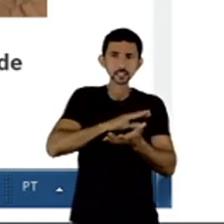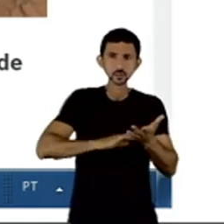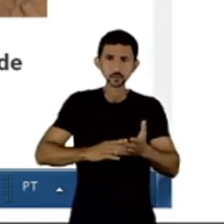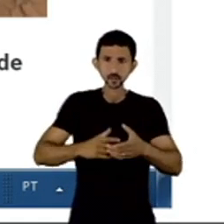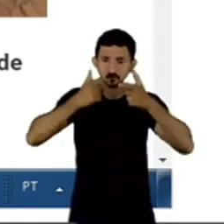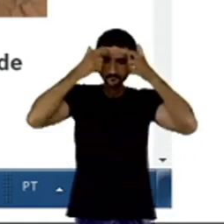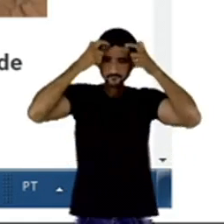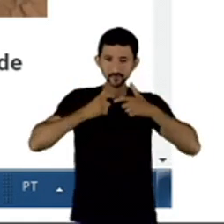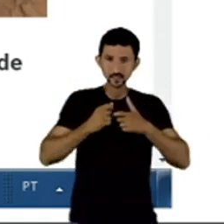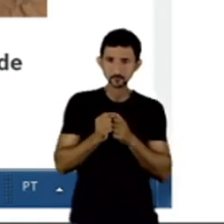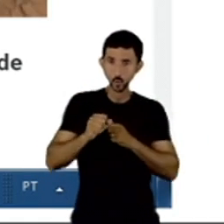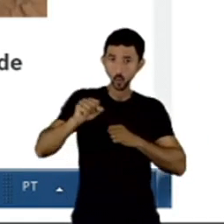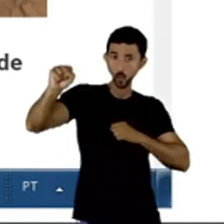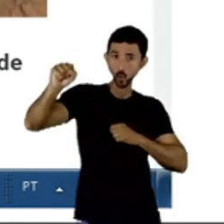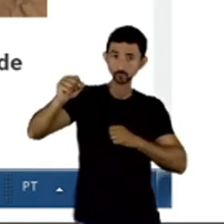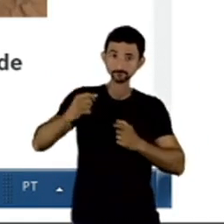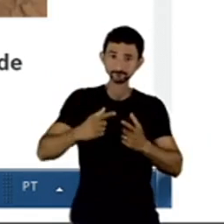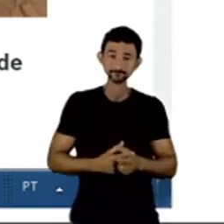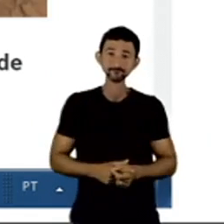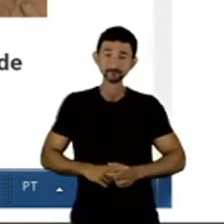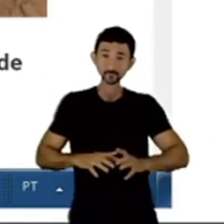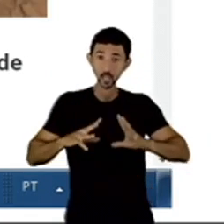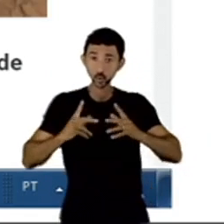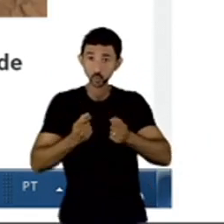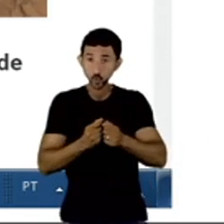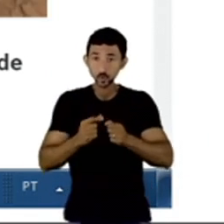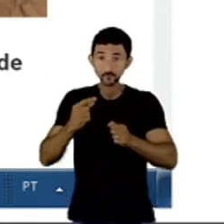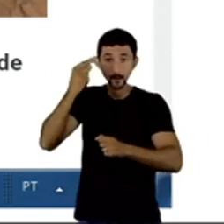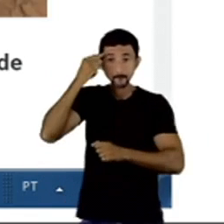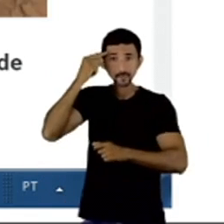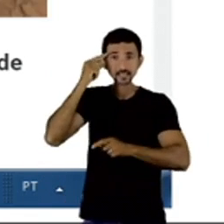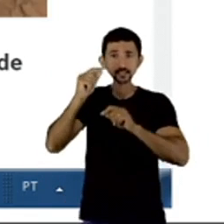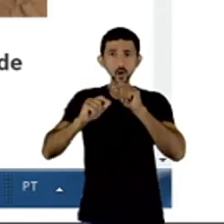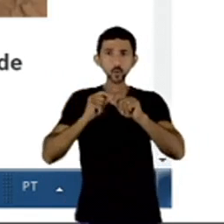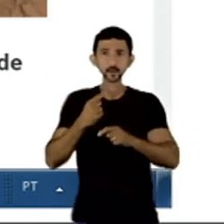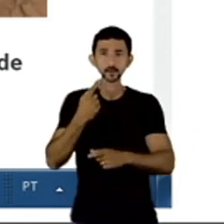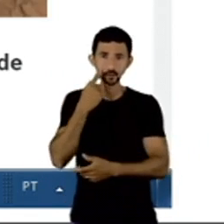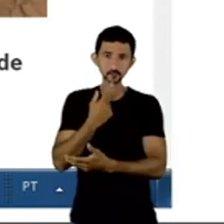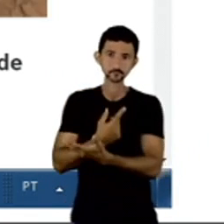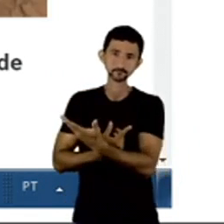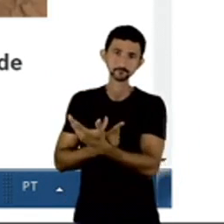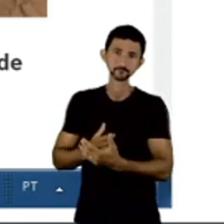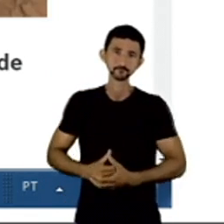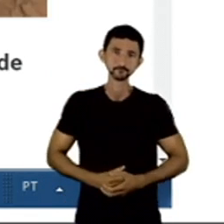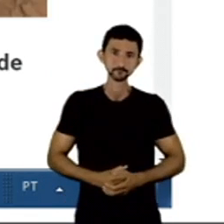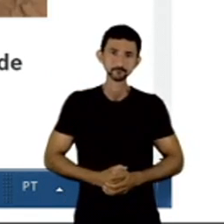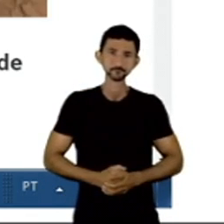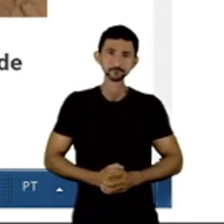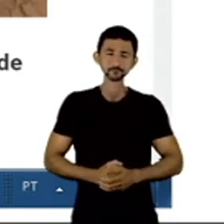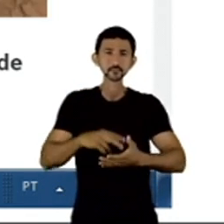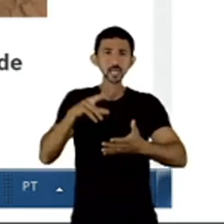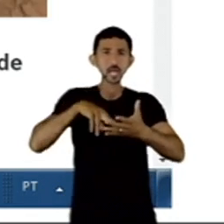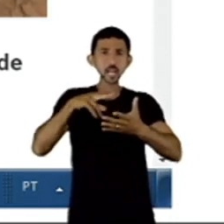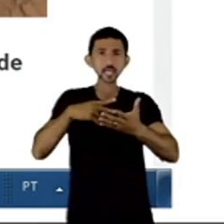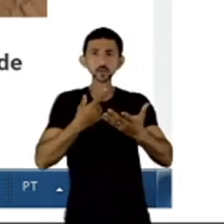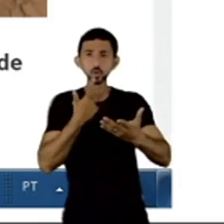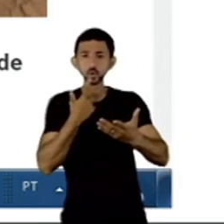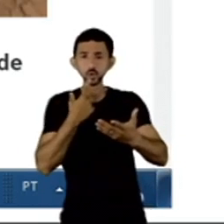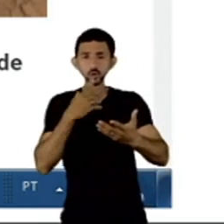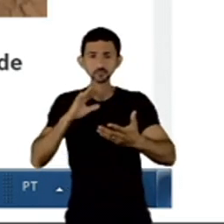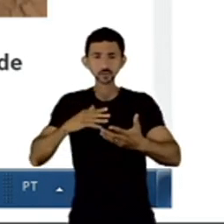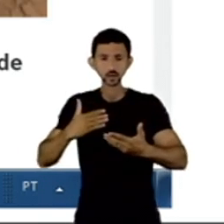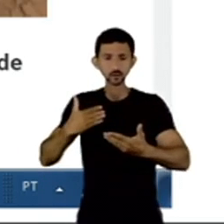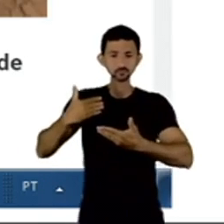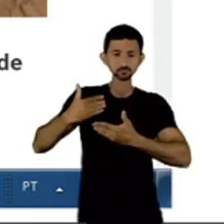vertidas, como o Batman. Tudo aqui nos faz pensar, meu querido aluno, em um leitor que já